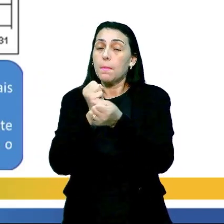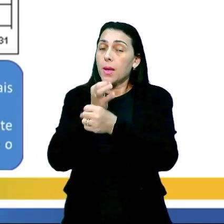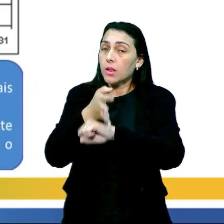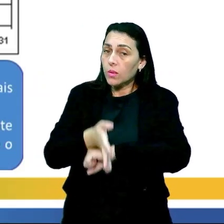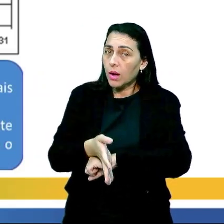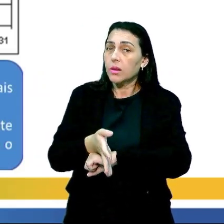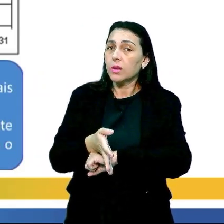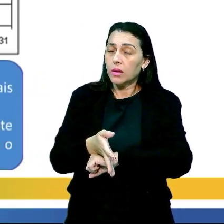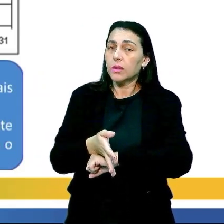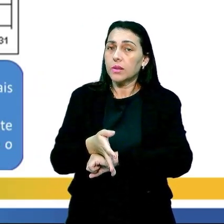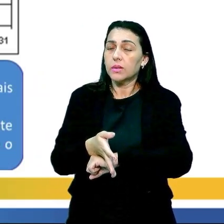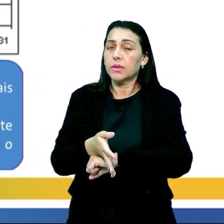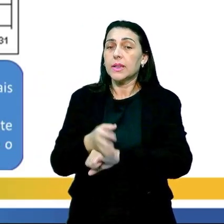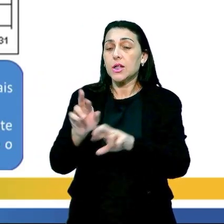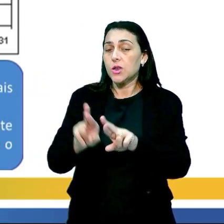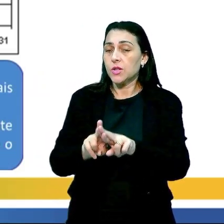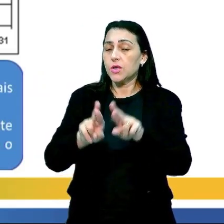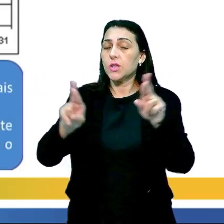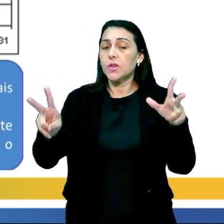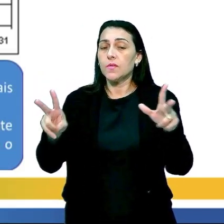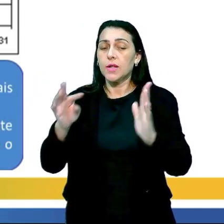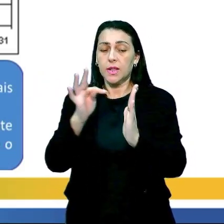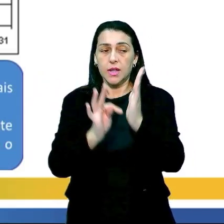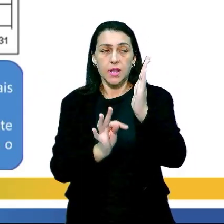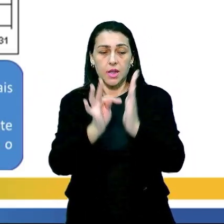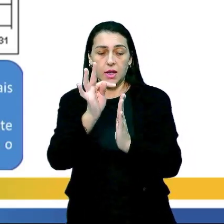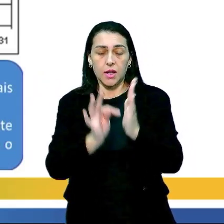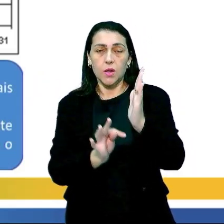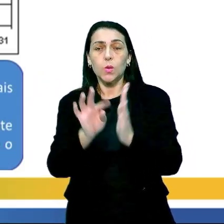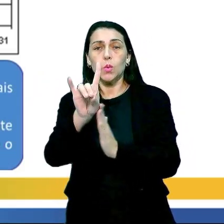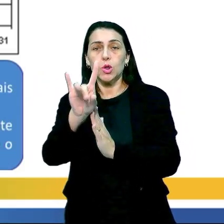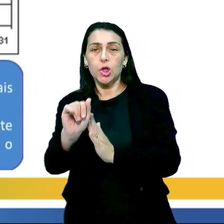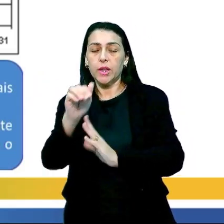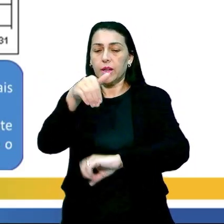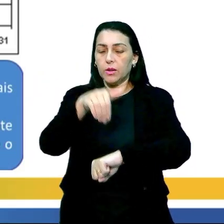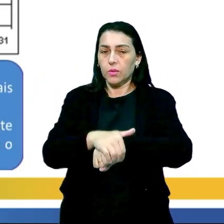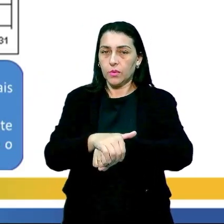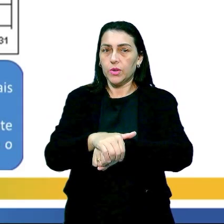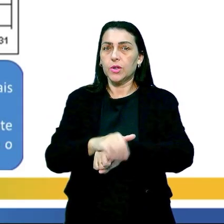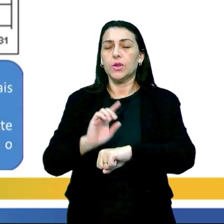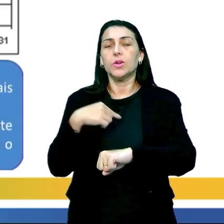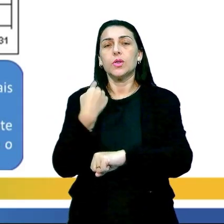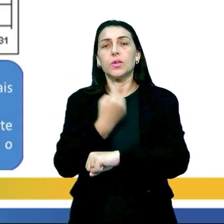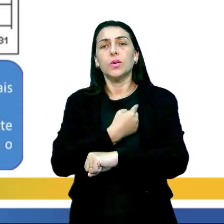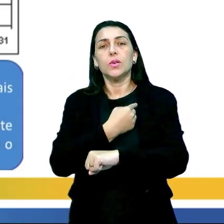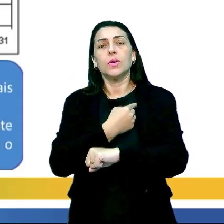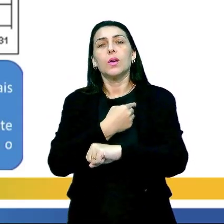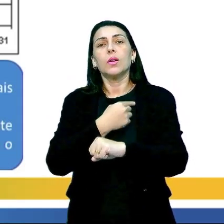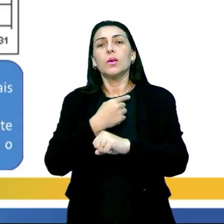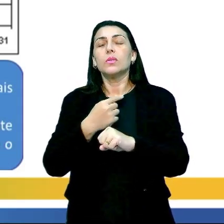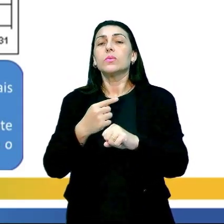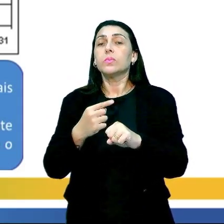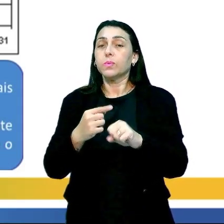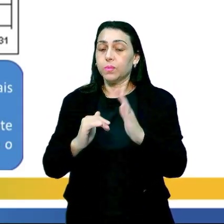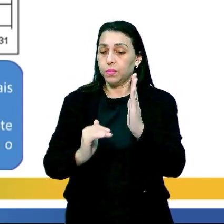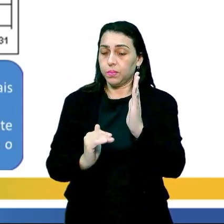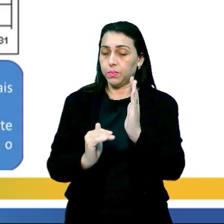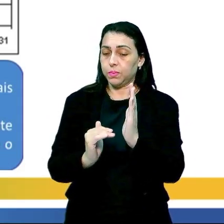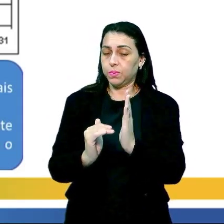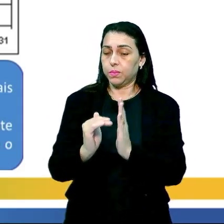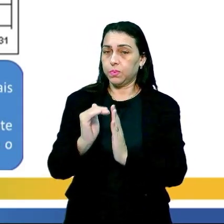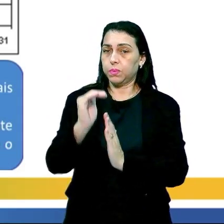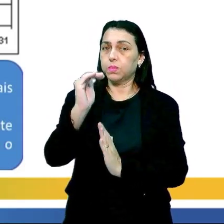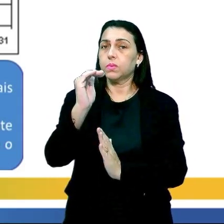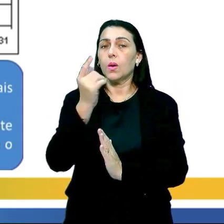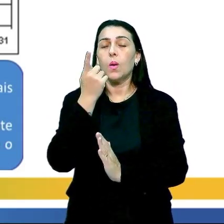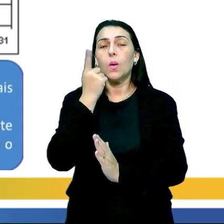madrugada. Então, essa diferença da temperatura entre o dia e a noite, a gente chama de amplitude térmica. Olha quantos